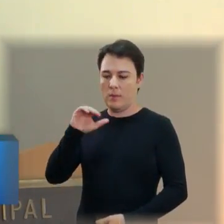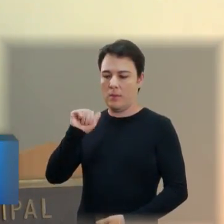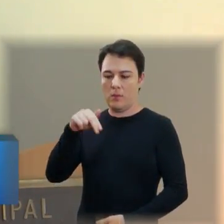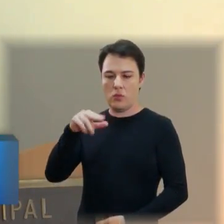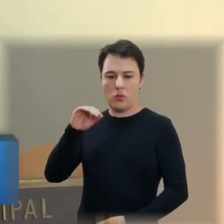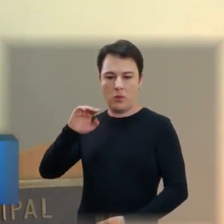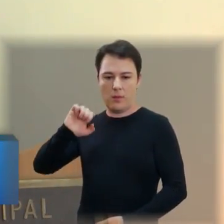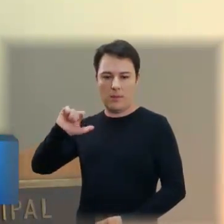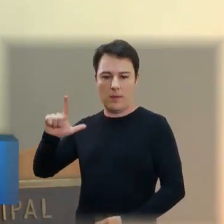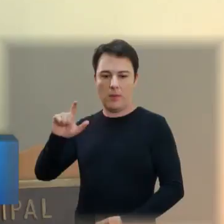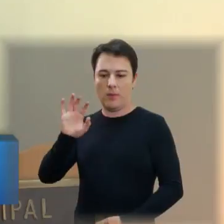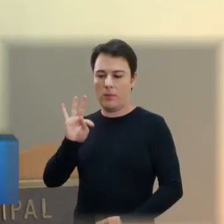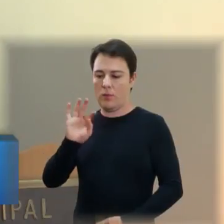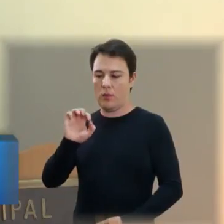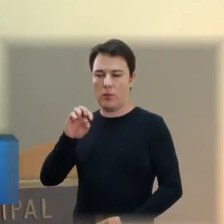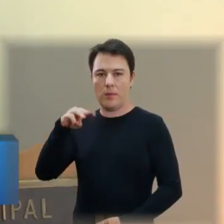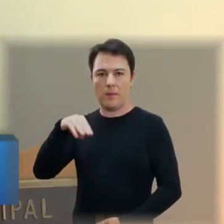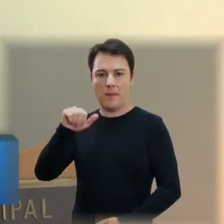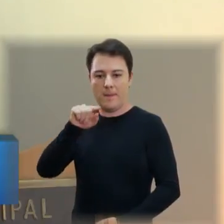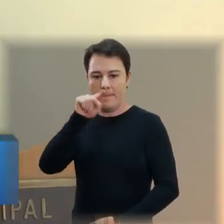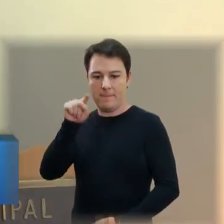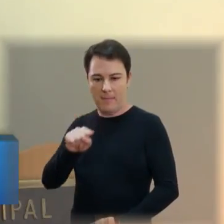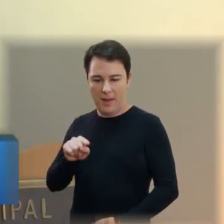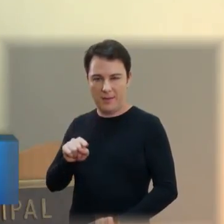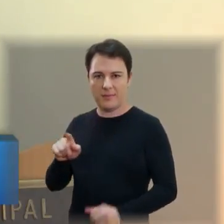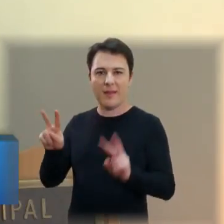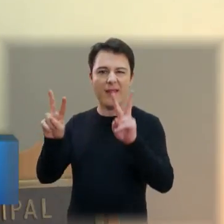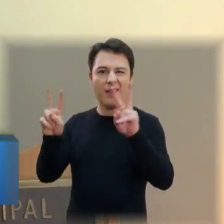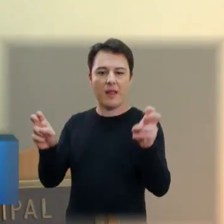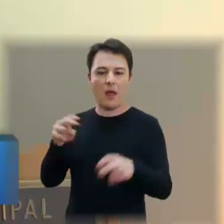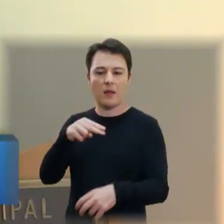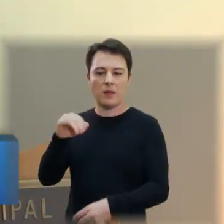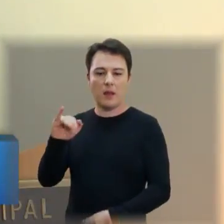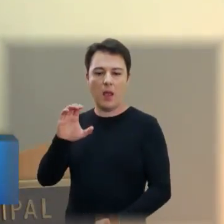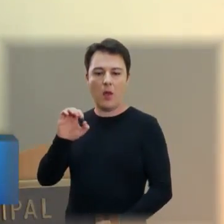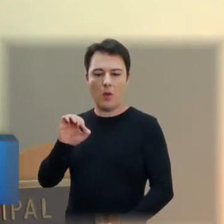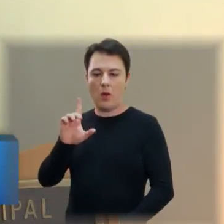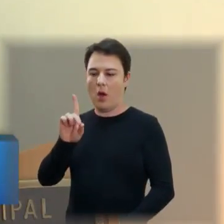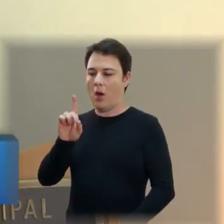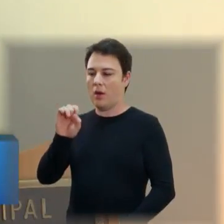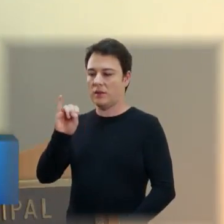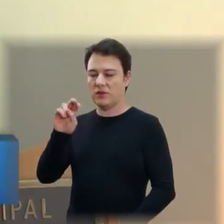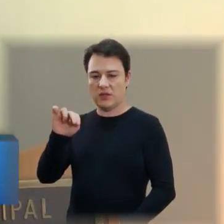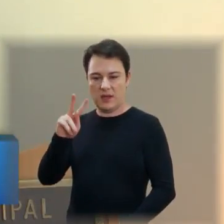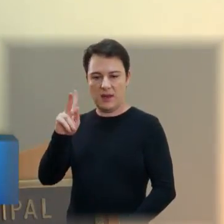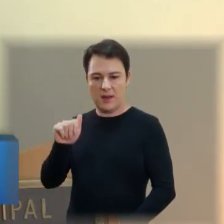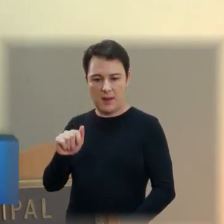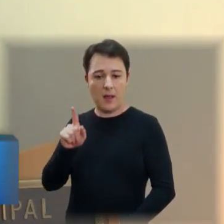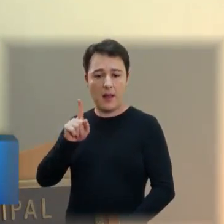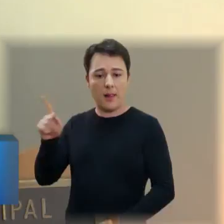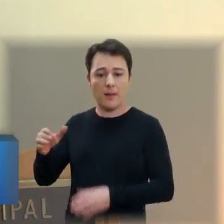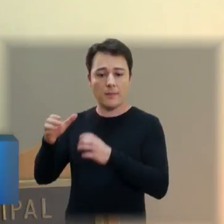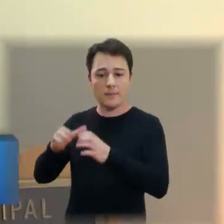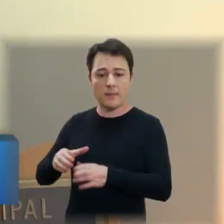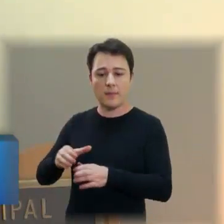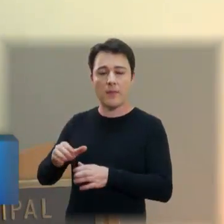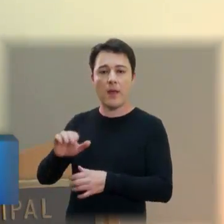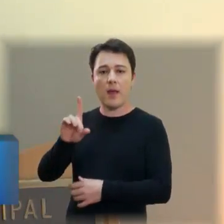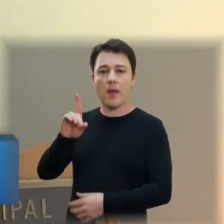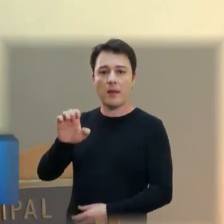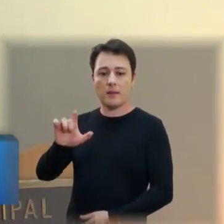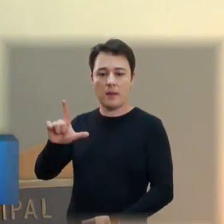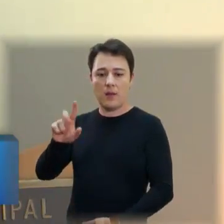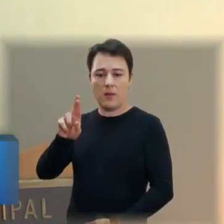área de lazer Dirce Cruz 25, localizada no Jardim Del Rey, na sede